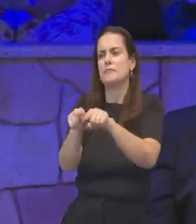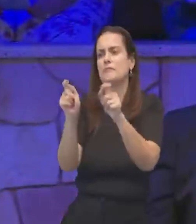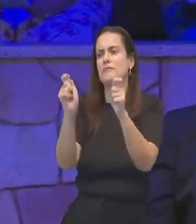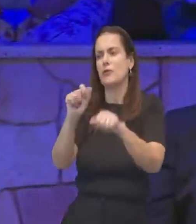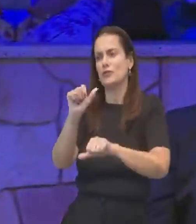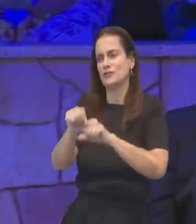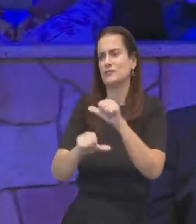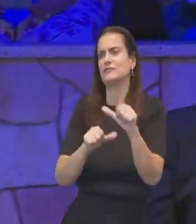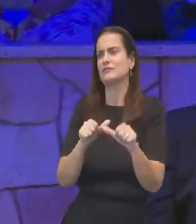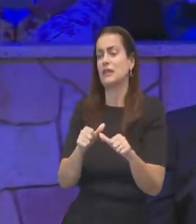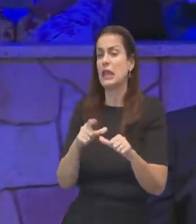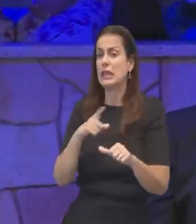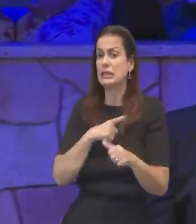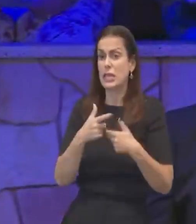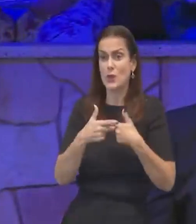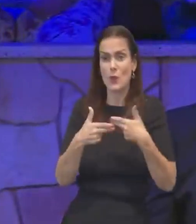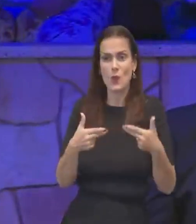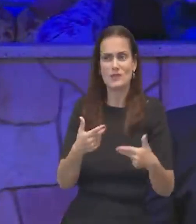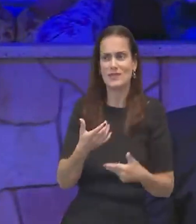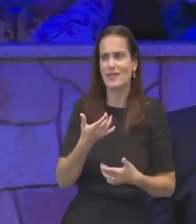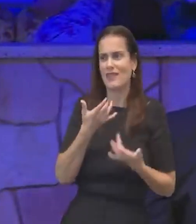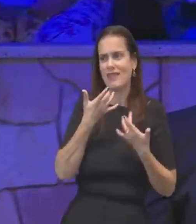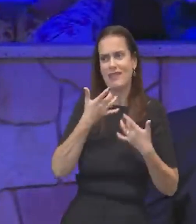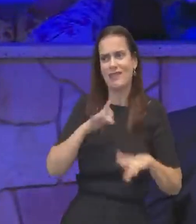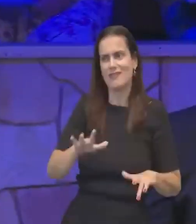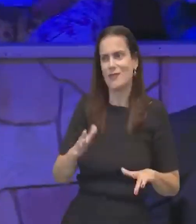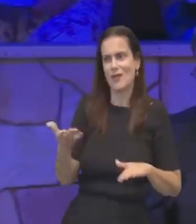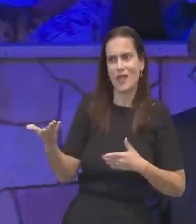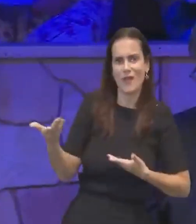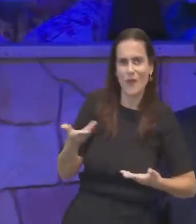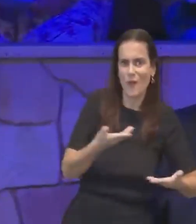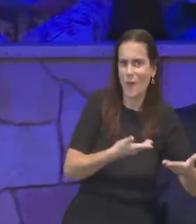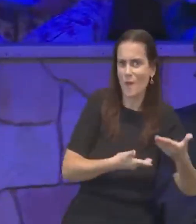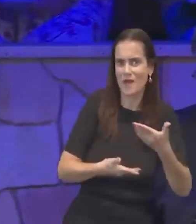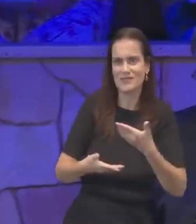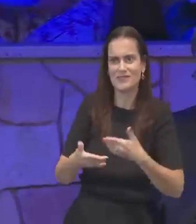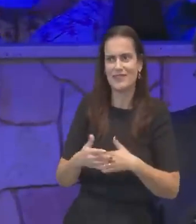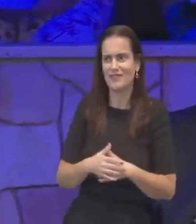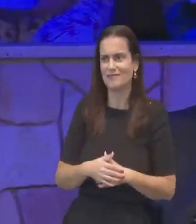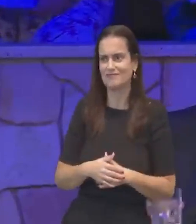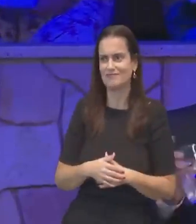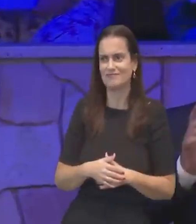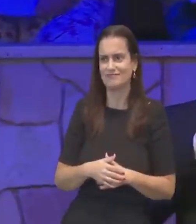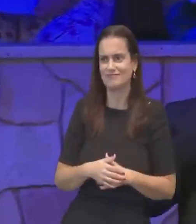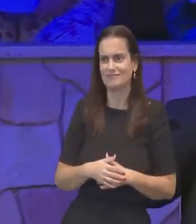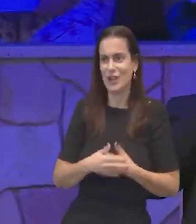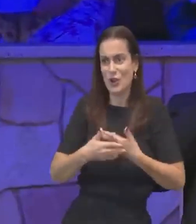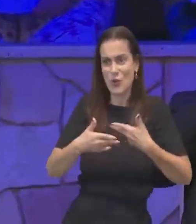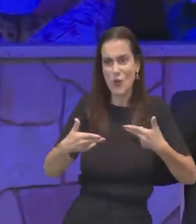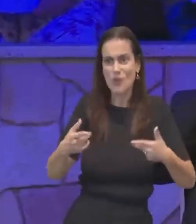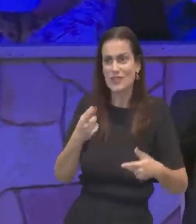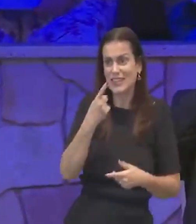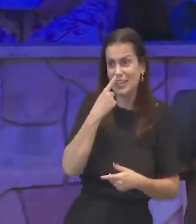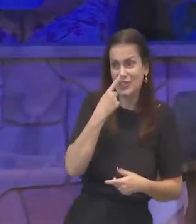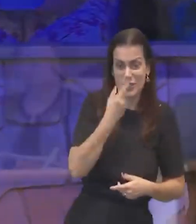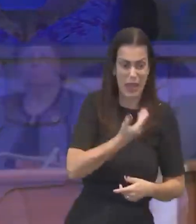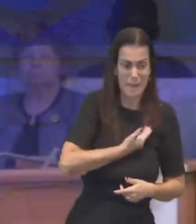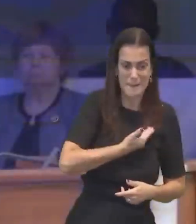Há coisas que nós não queremos repartir e compartilhar com as pessoas mais íntimas, mais chegadas a nós.